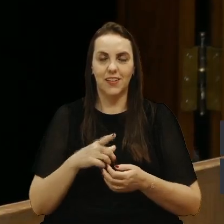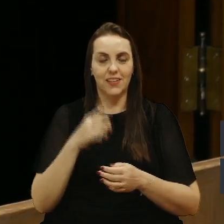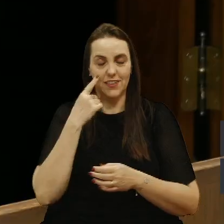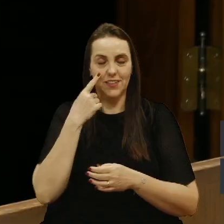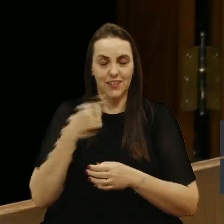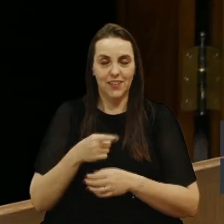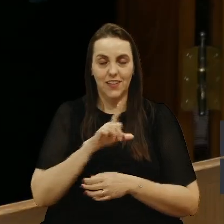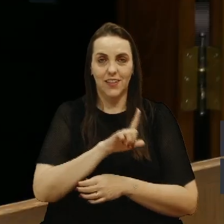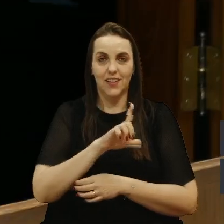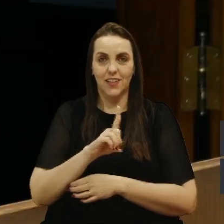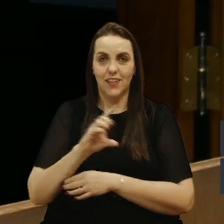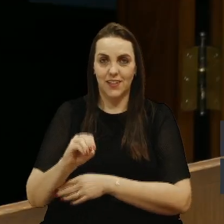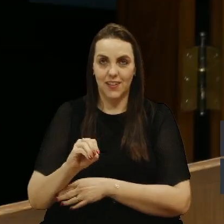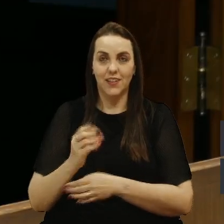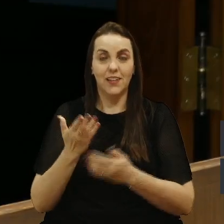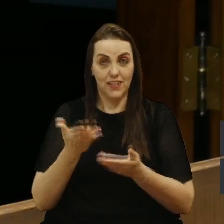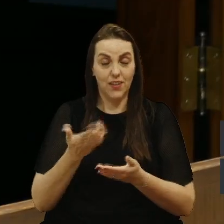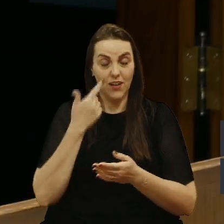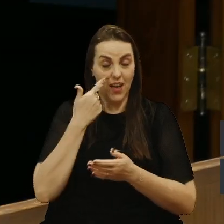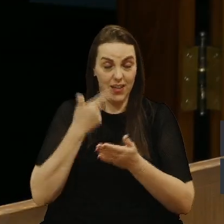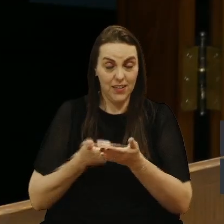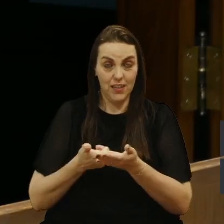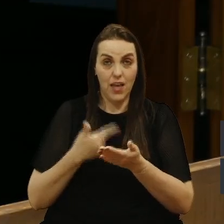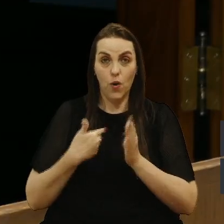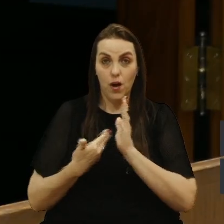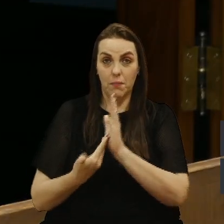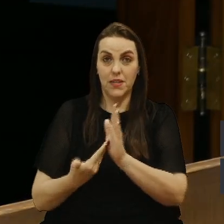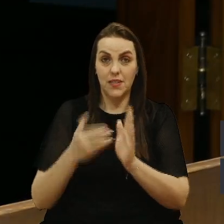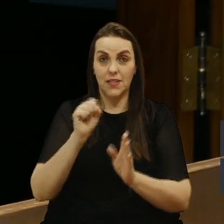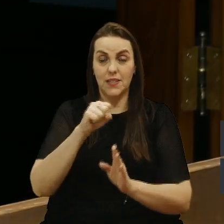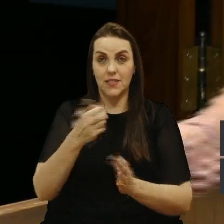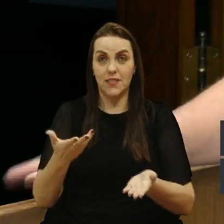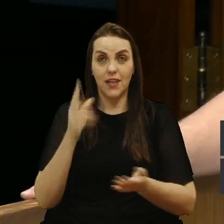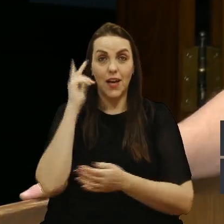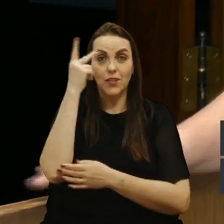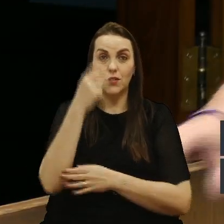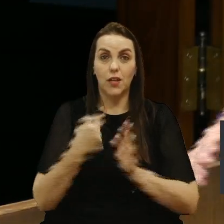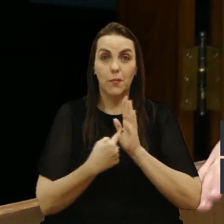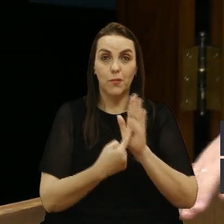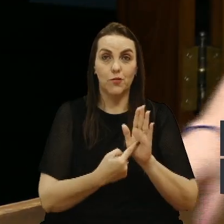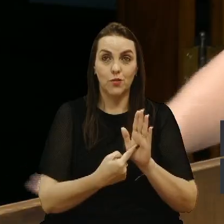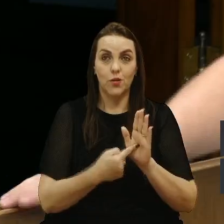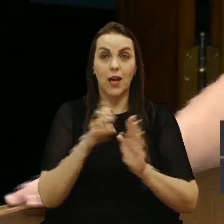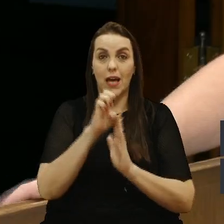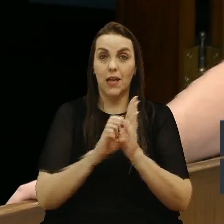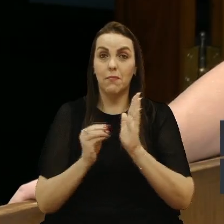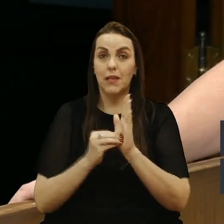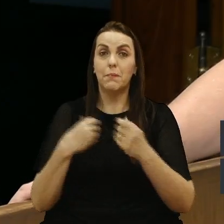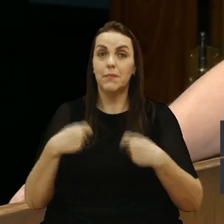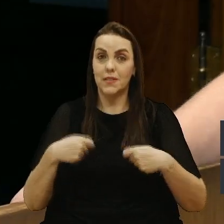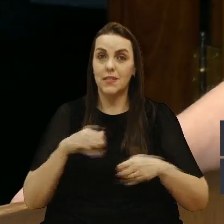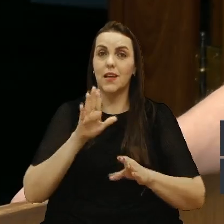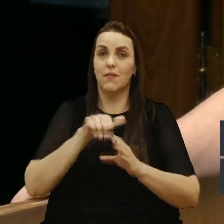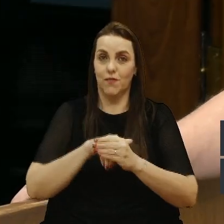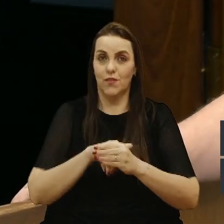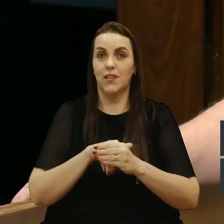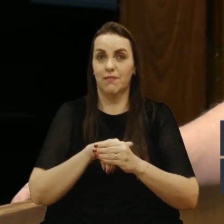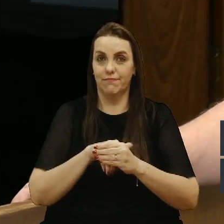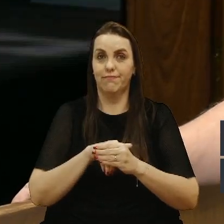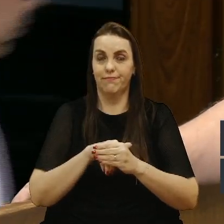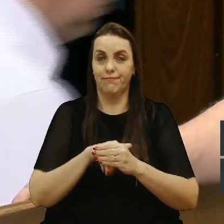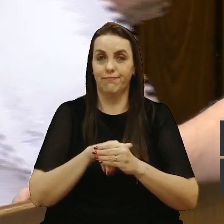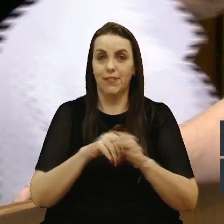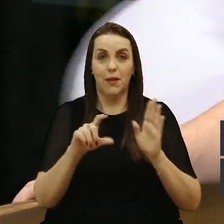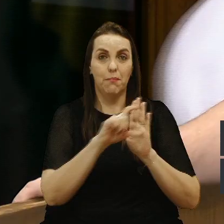Orçamentárias. E aqui a história mostrou que essa emenda devia ter sido votada.